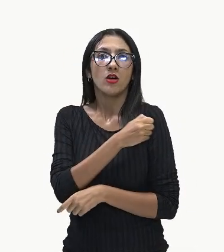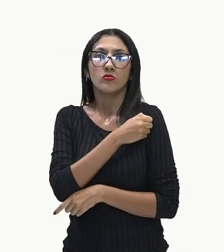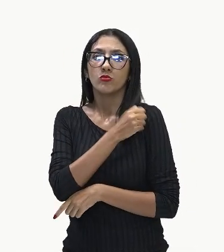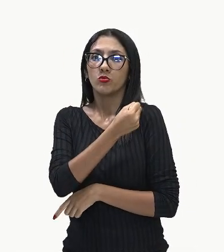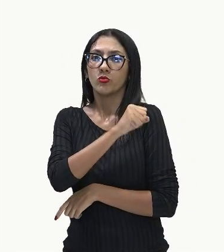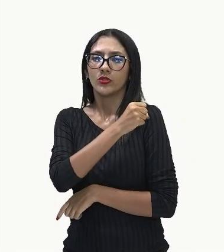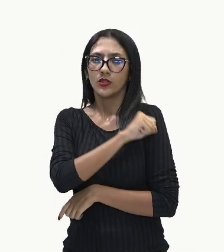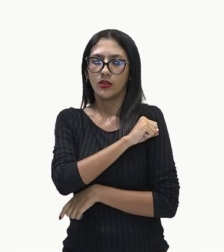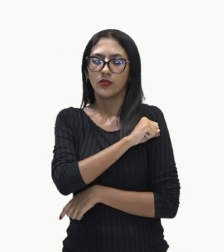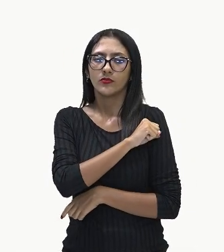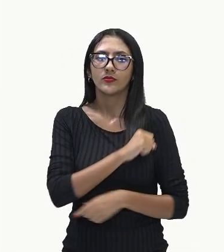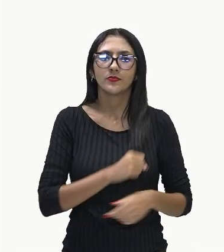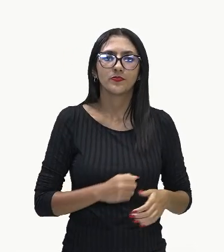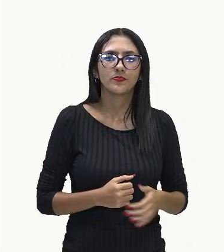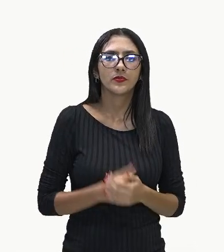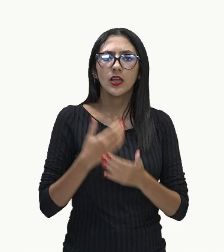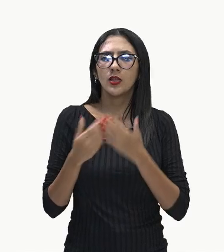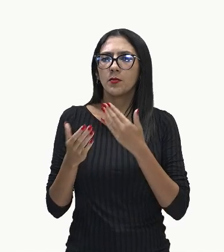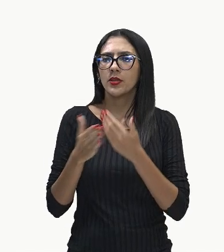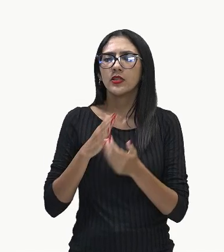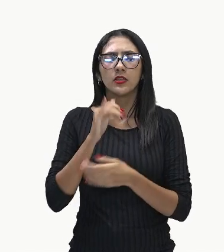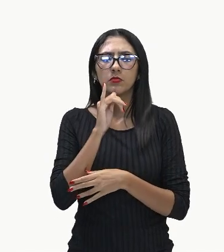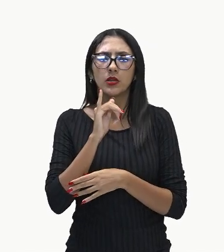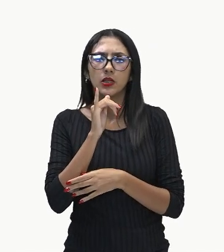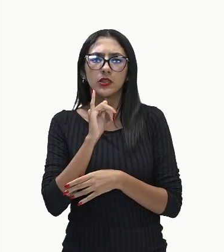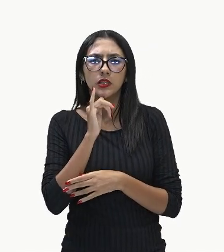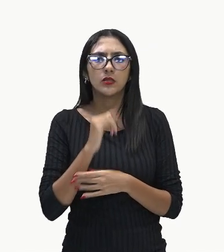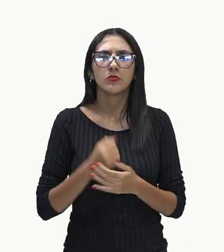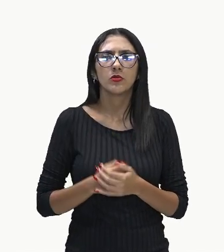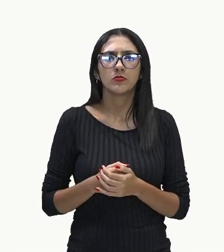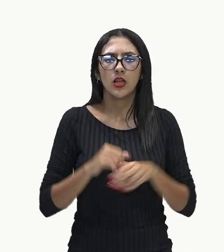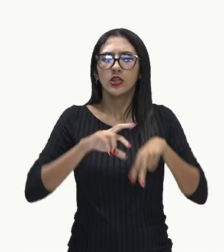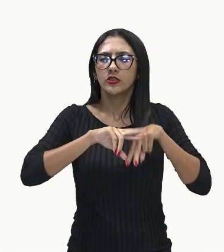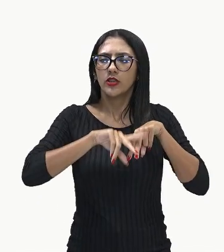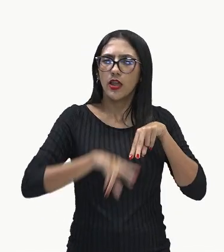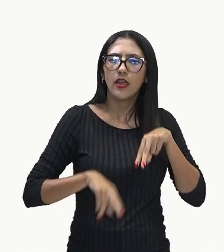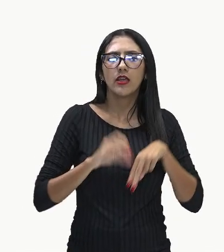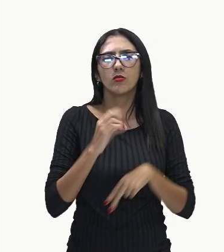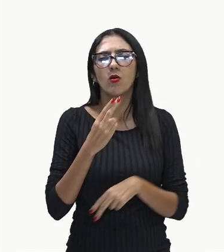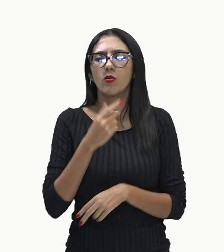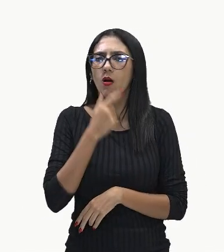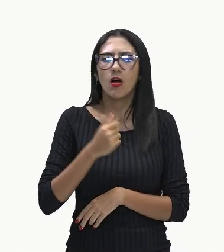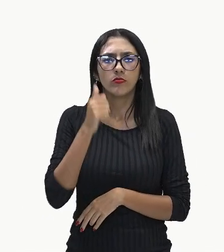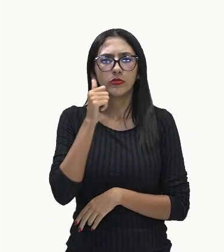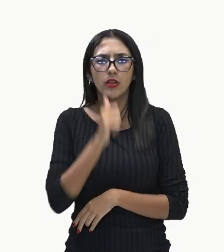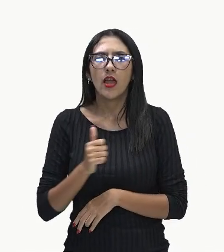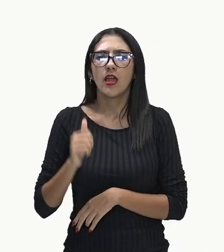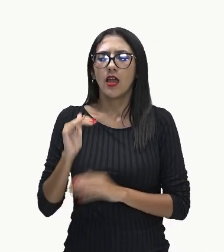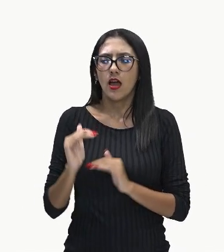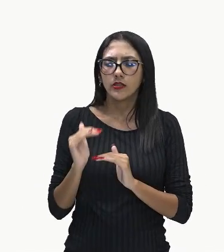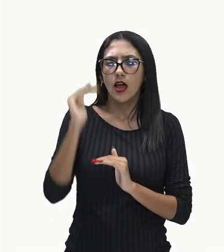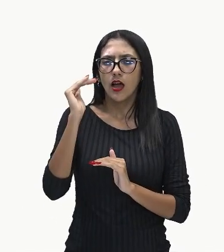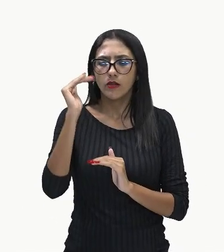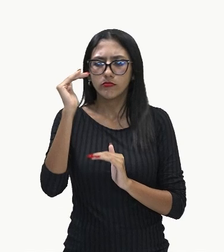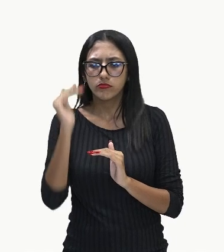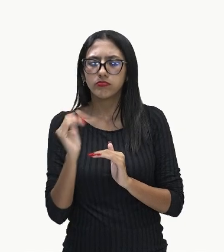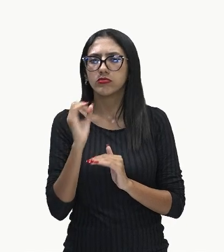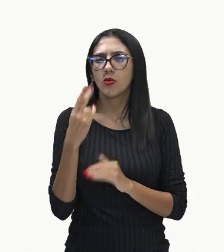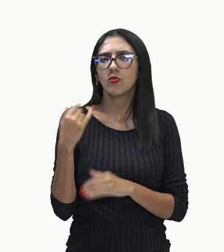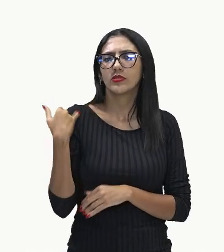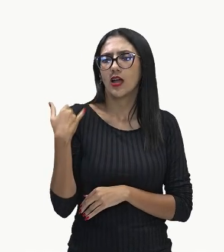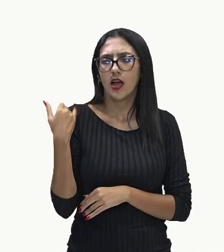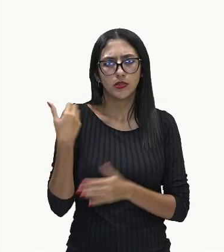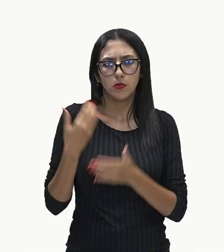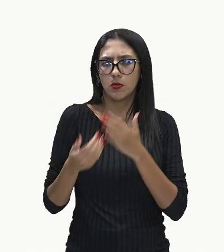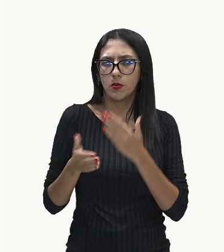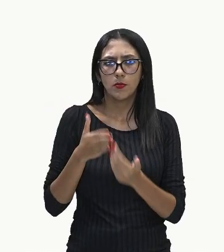independentemente de outras características como sexo, idade e estatura, ele vai fazer uma amostra casual simples